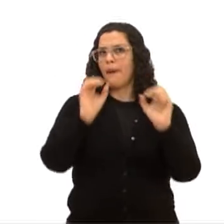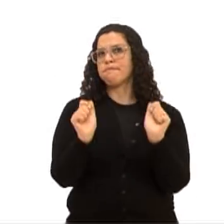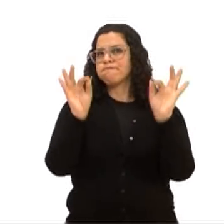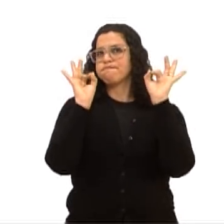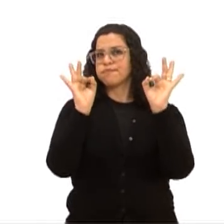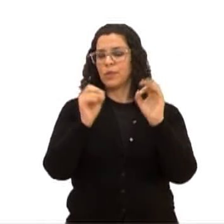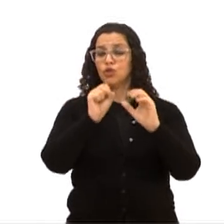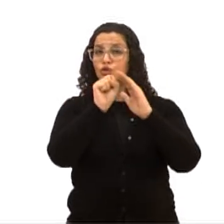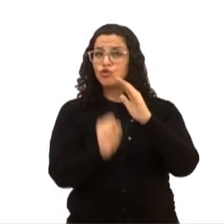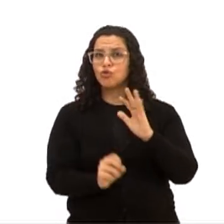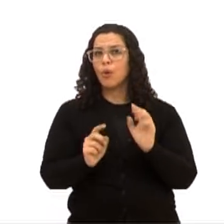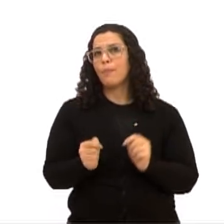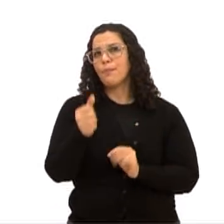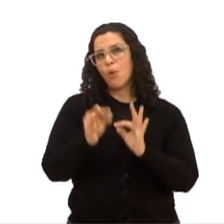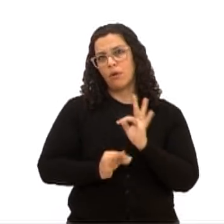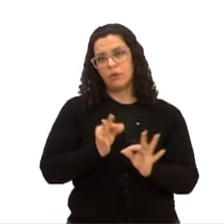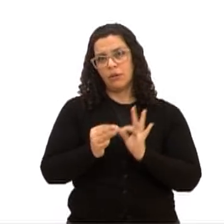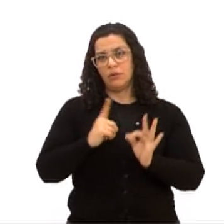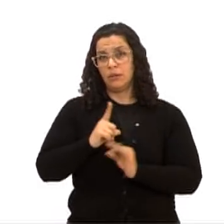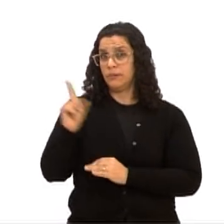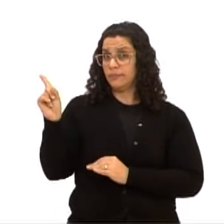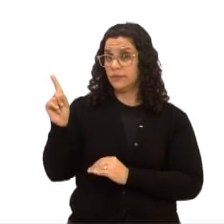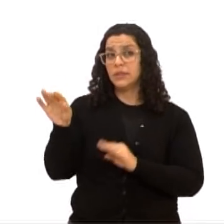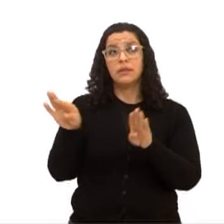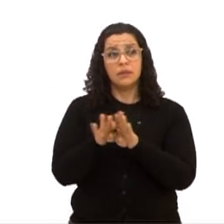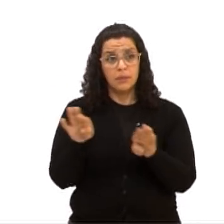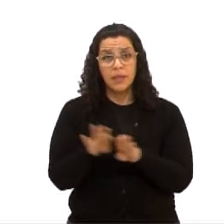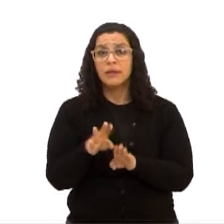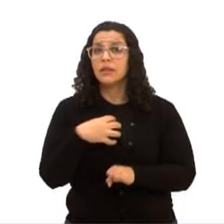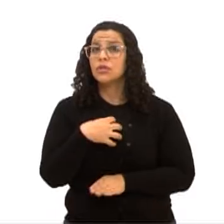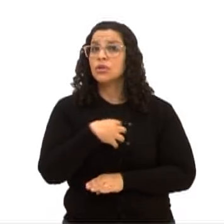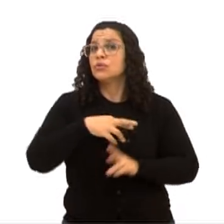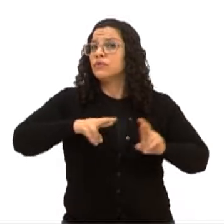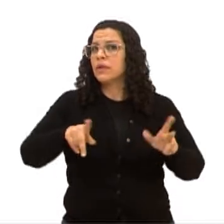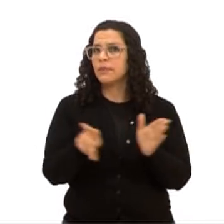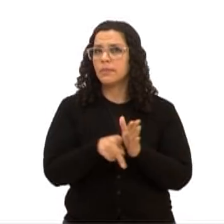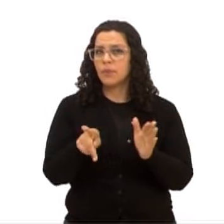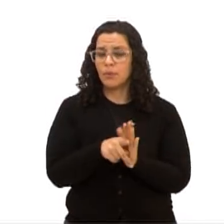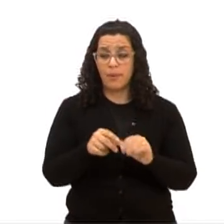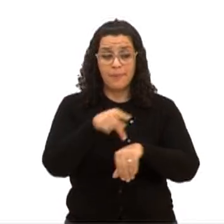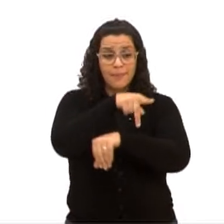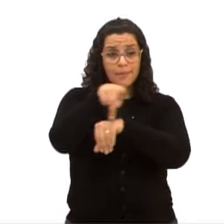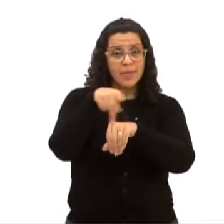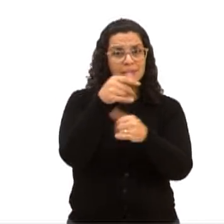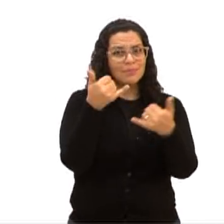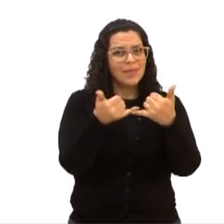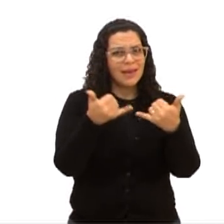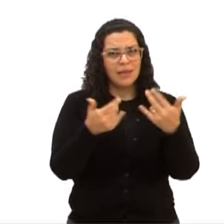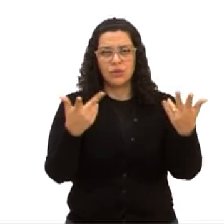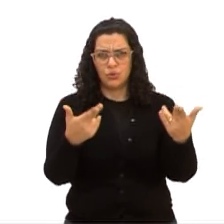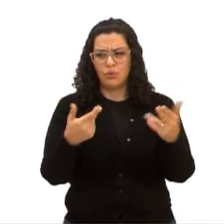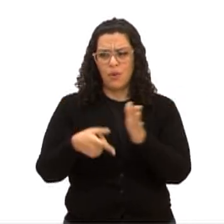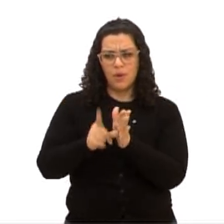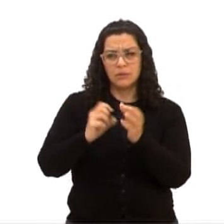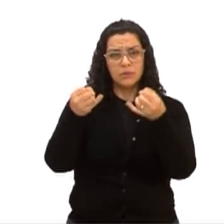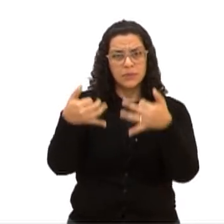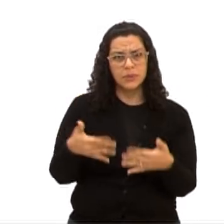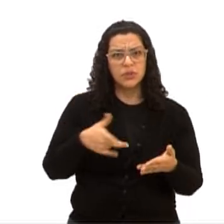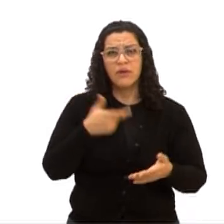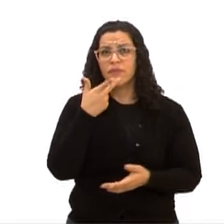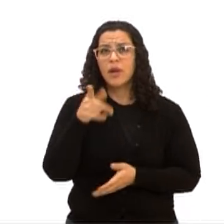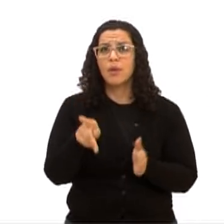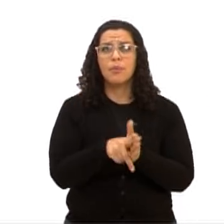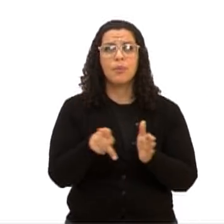falando. Também existe uma maneira de classificar os países muito próxima, anterior, que é classificar eles